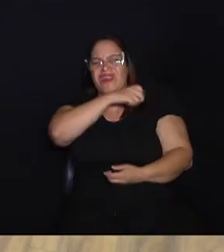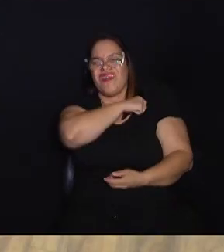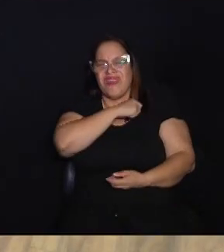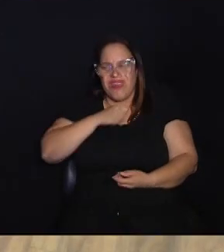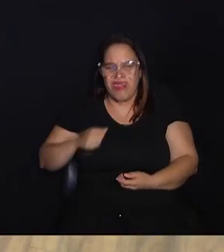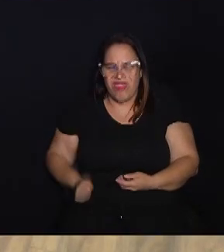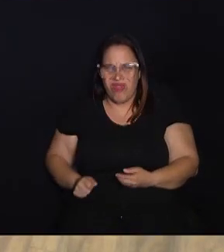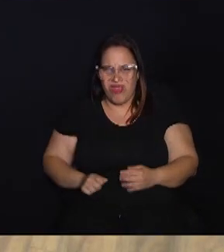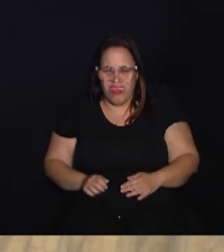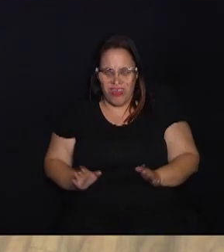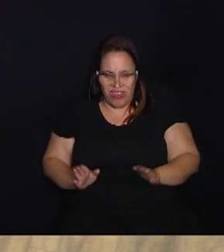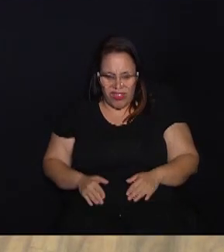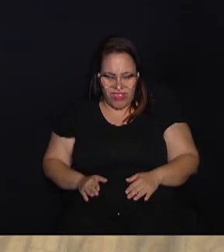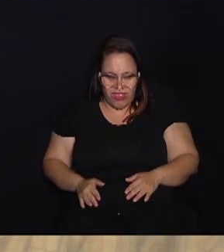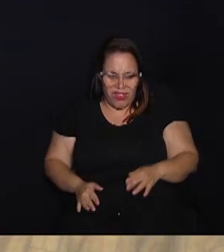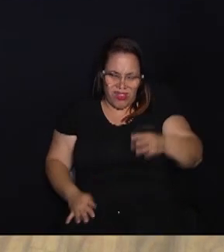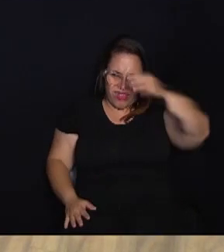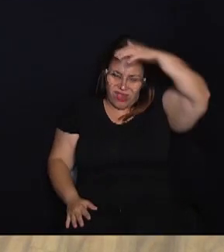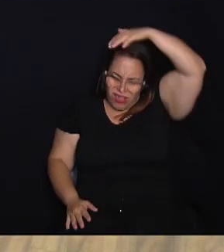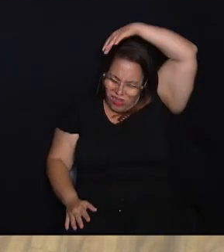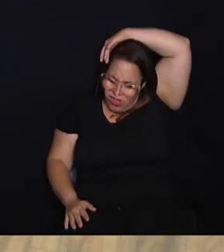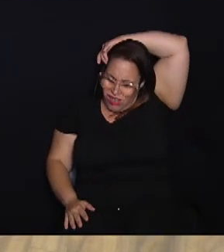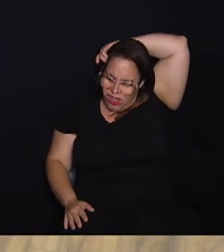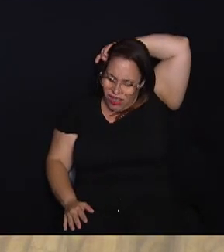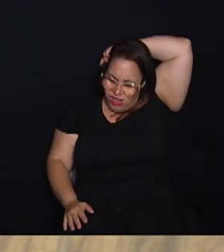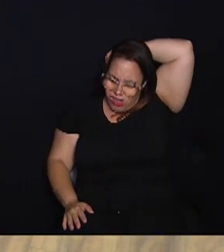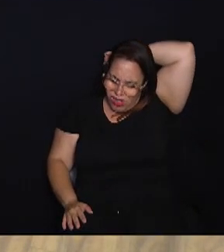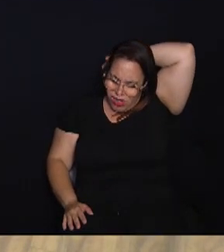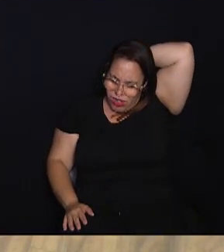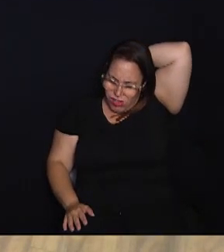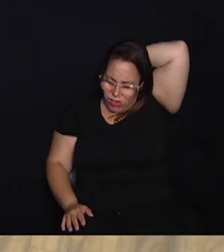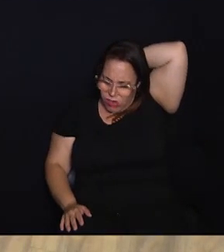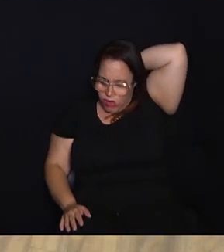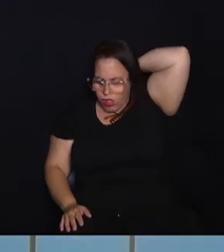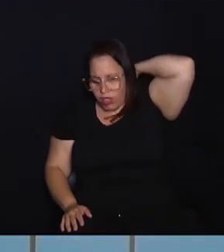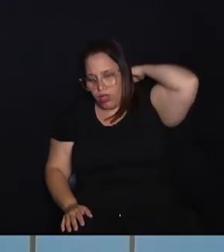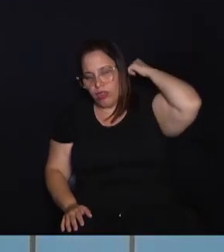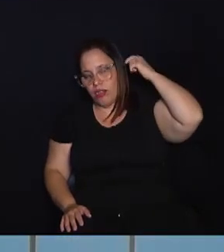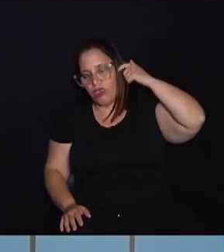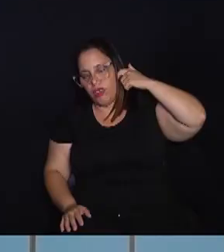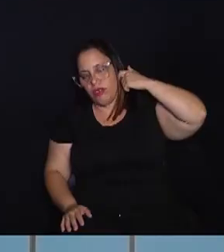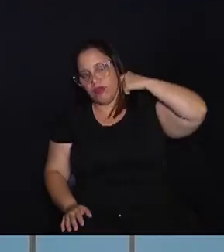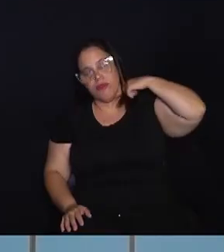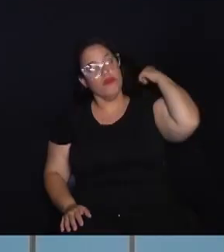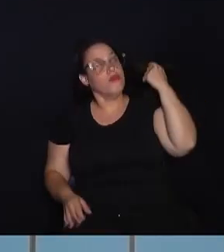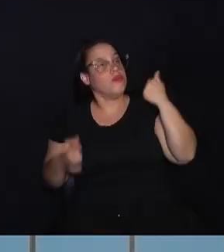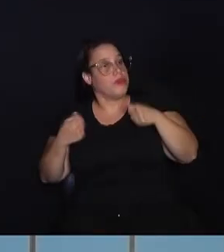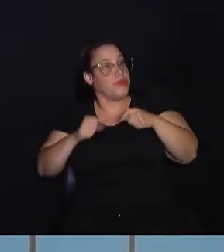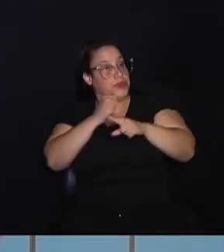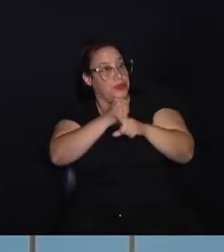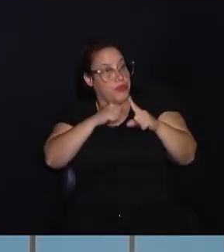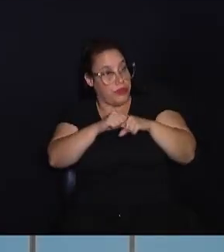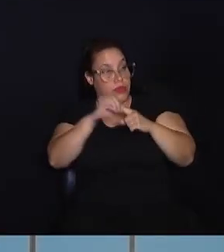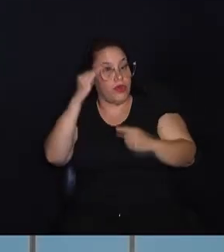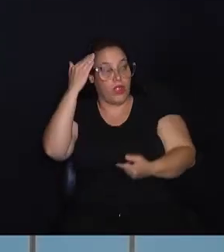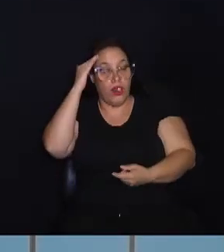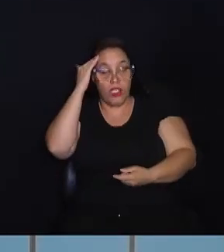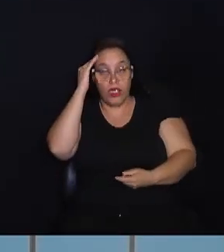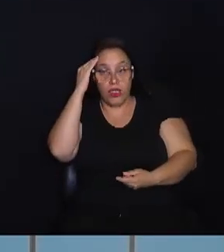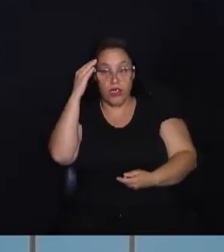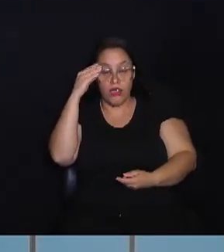minha roupa. Eu lembro de discussão sobre isso. Pois é. Então é isso que a gente precisa discutir como sociedade. Os pais precisam entender,